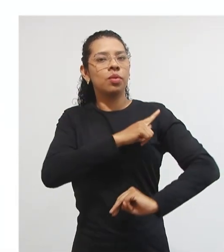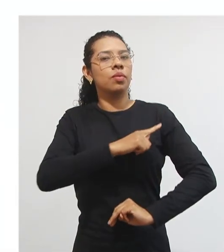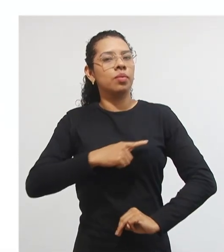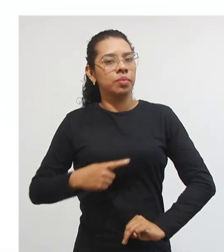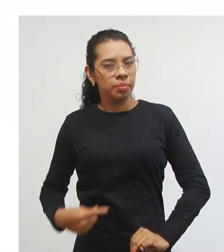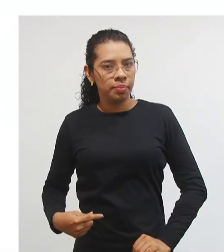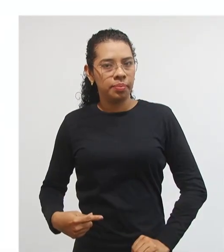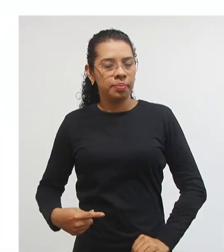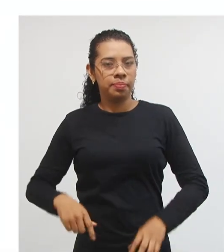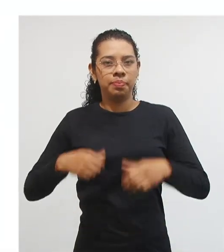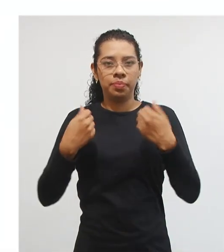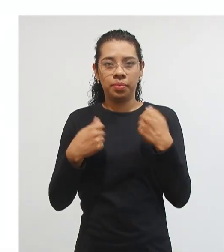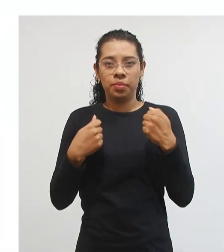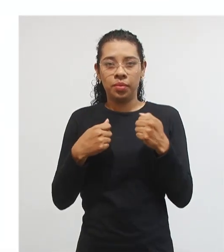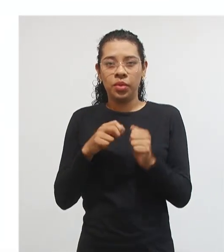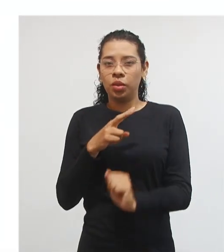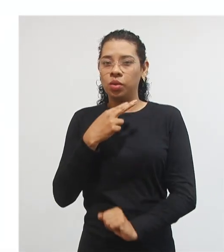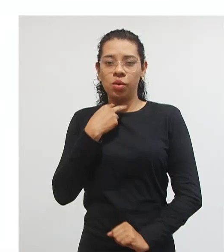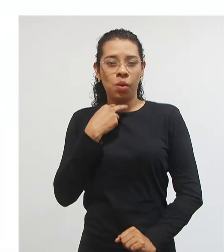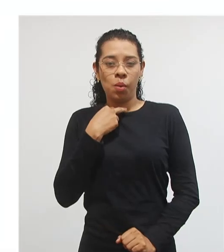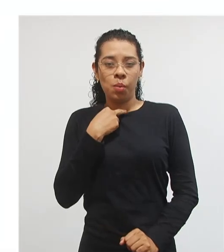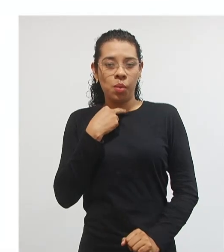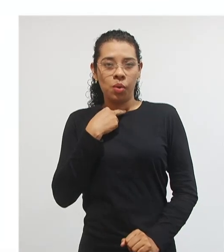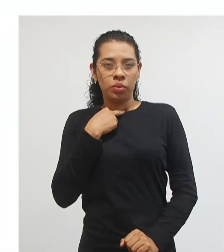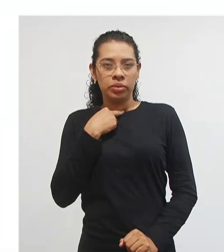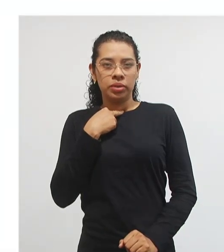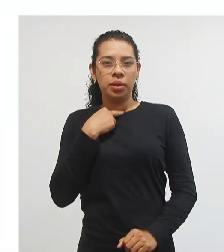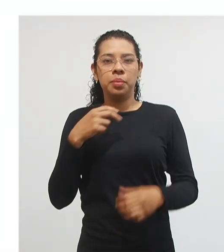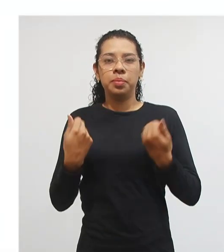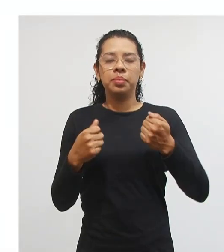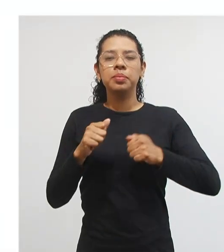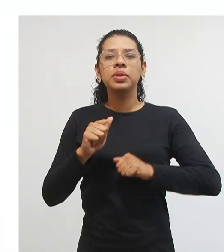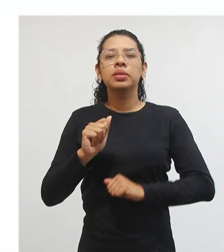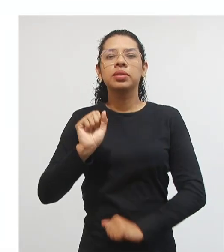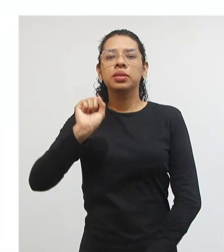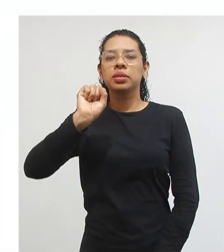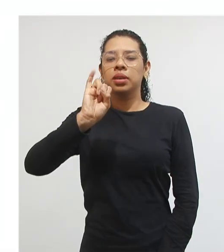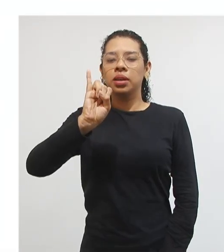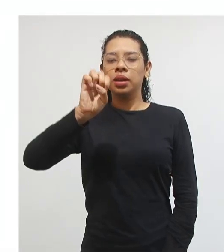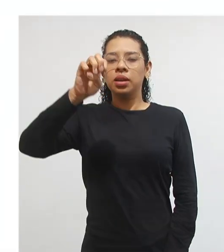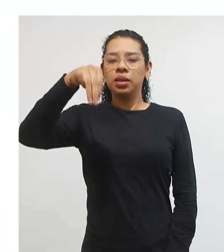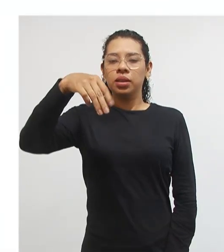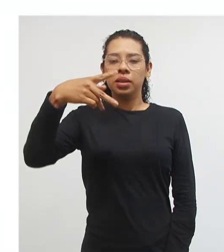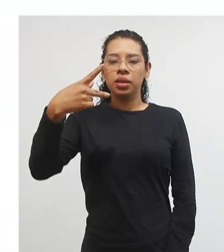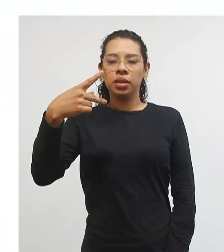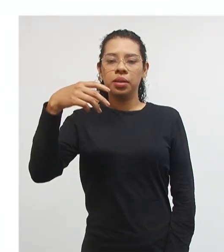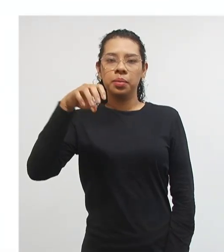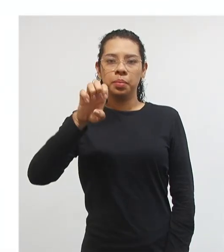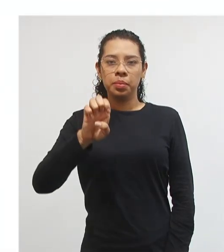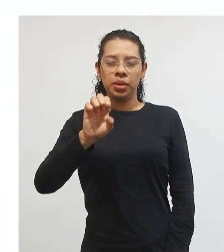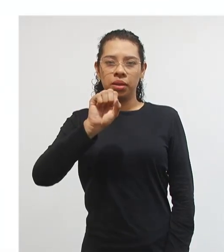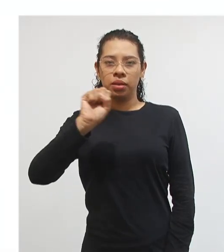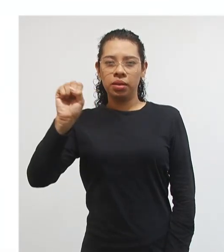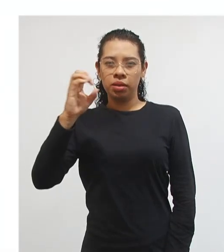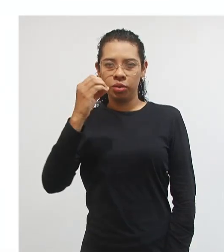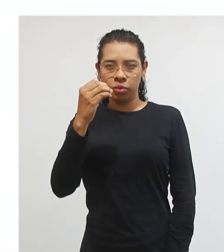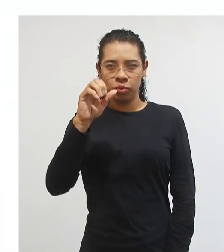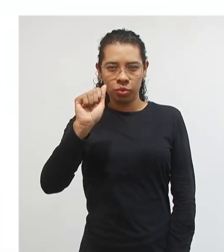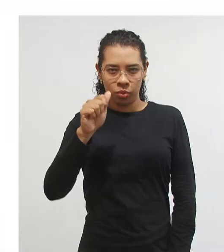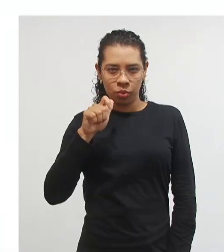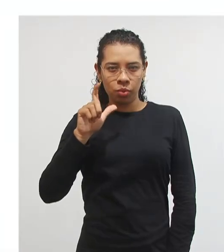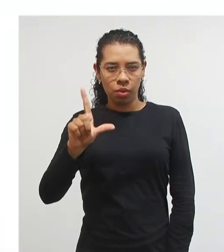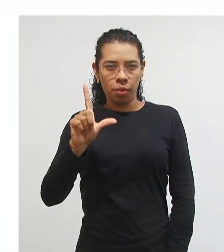ser impessoal, tá? Muito importante. Depois, na aula de comunicação pública, vocês vão entender